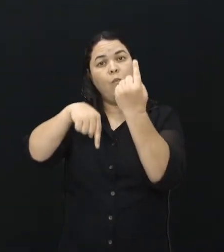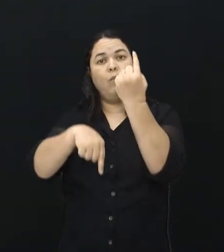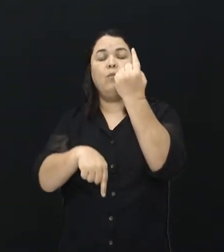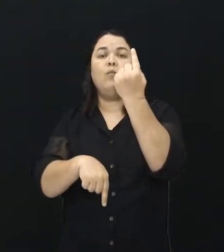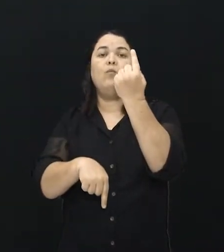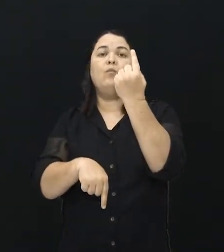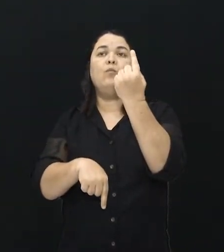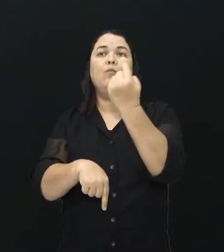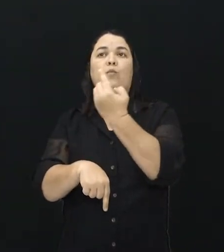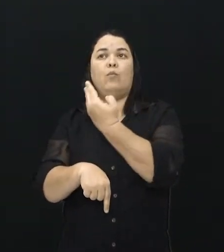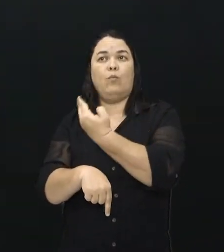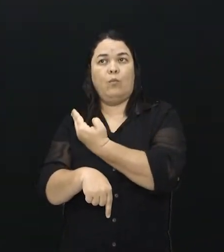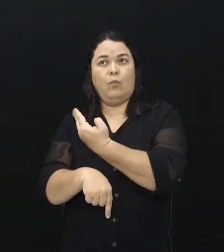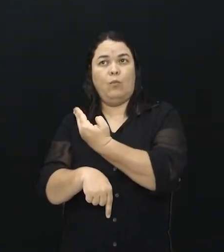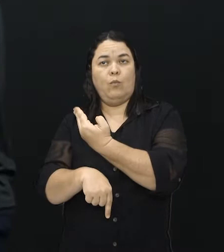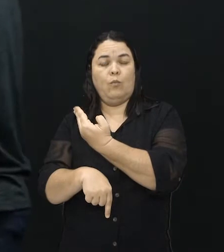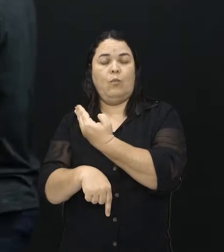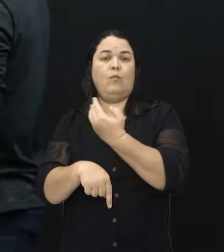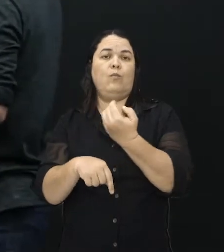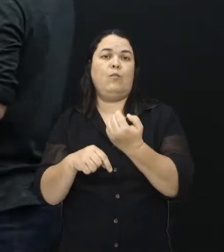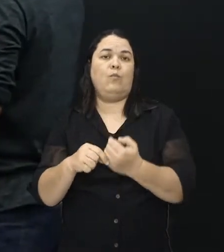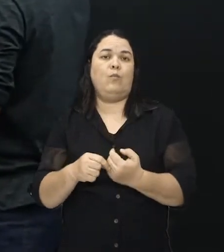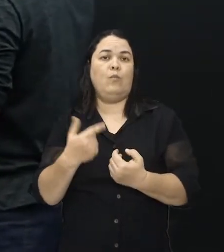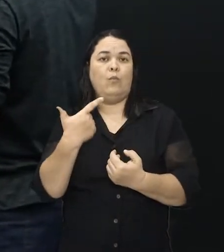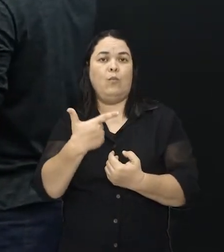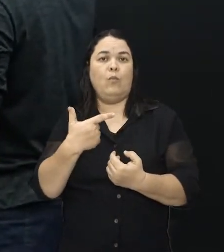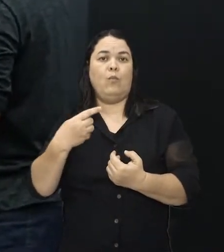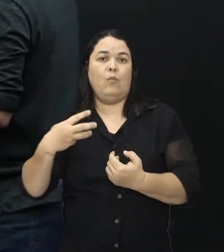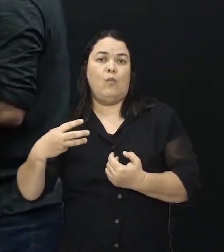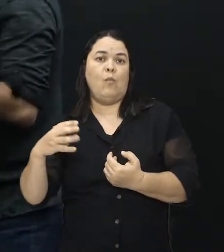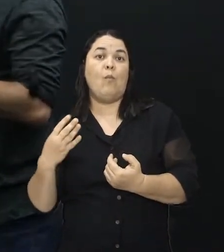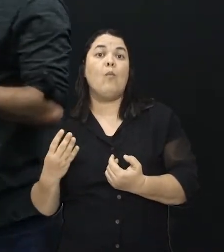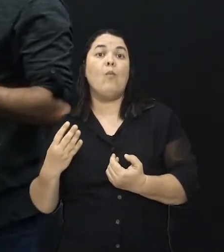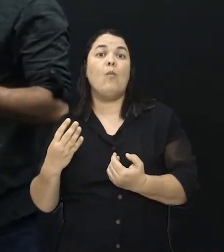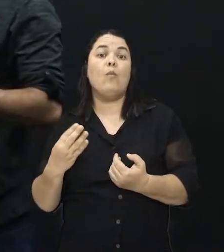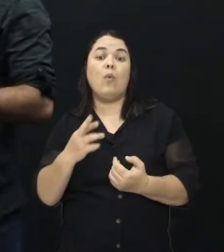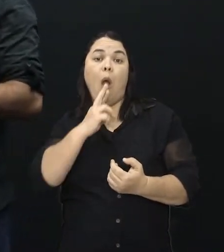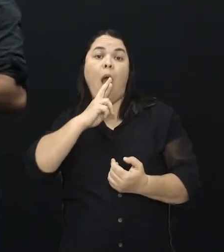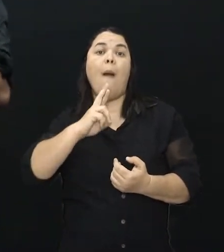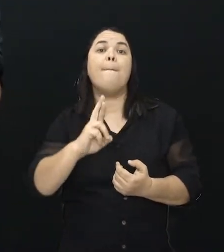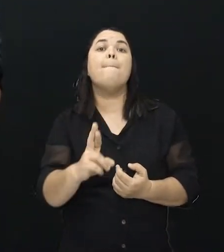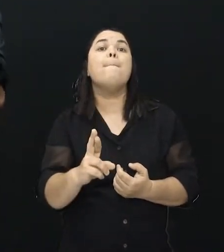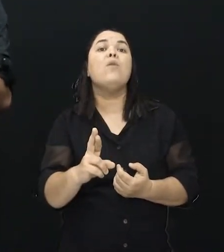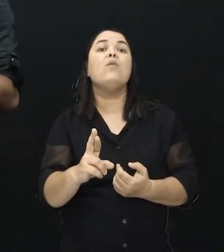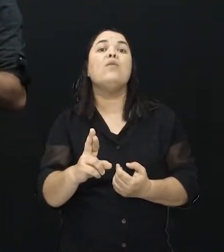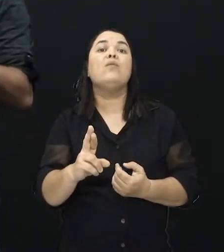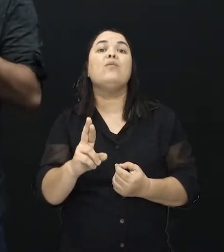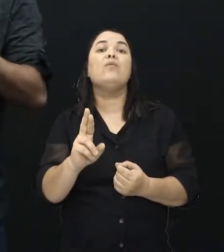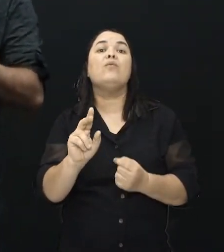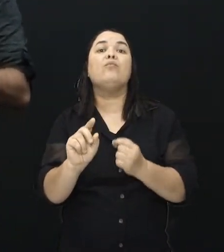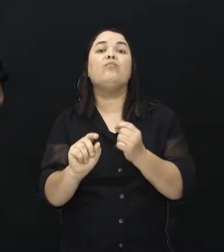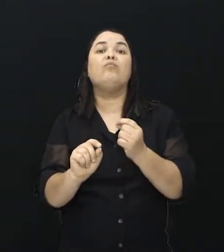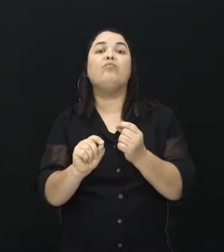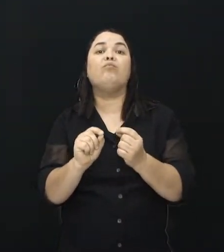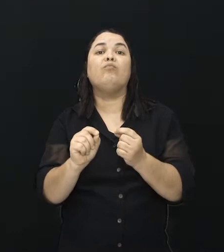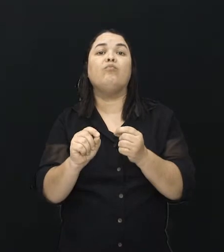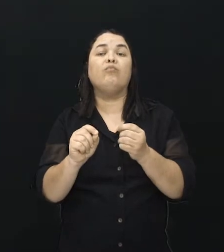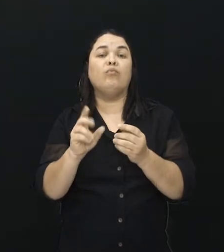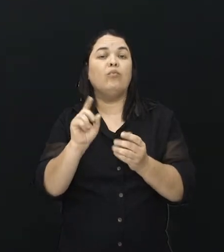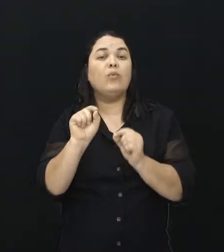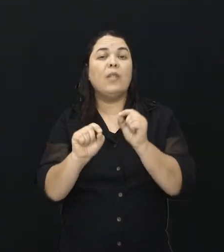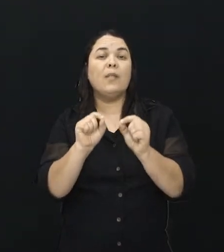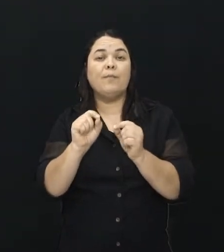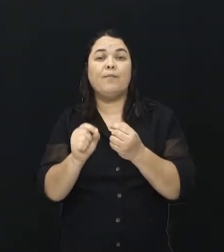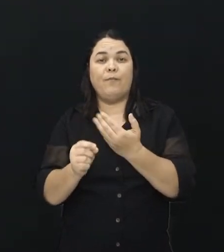aos números 2, 3 e 4, os valores encontrados serão respectivamente. Pessoal, repare o